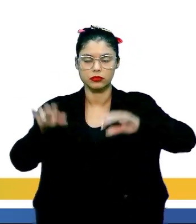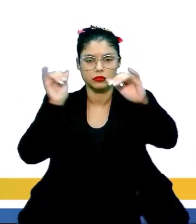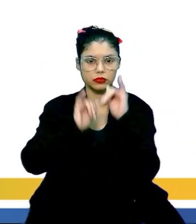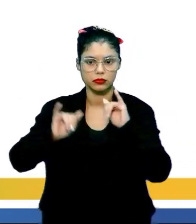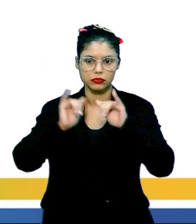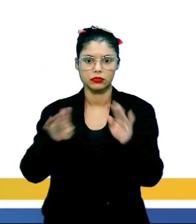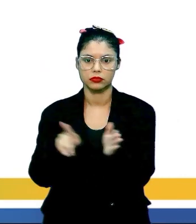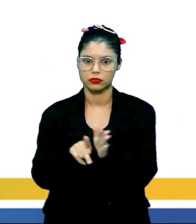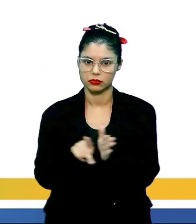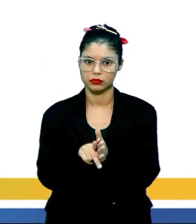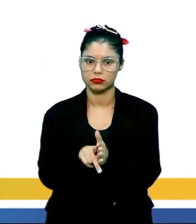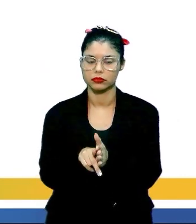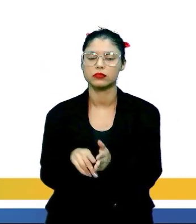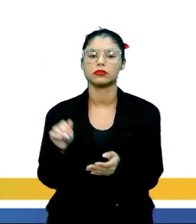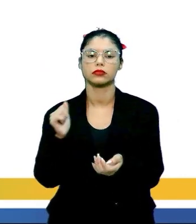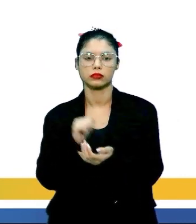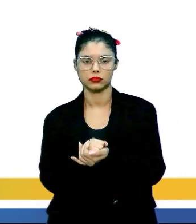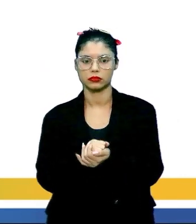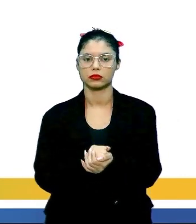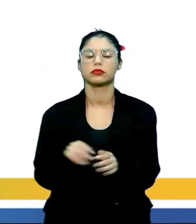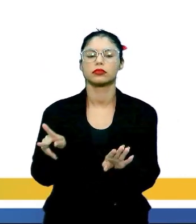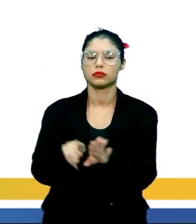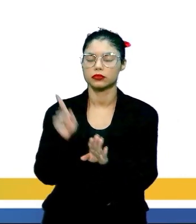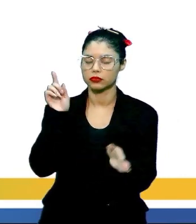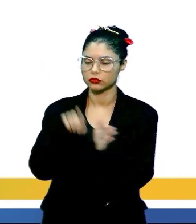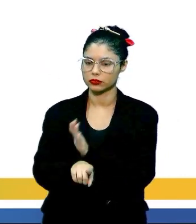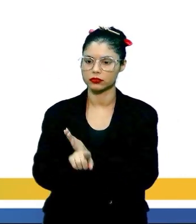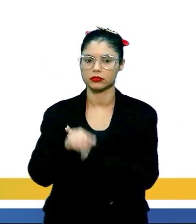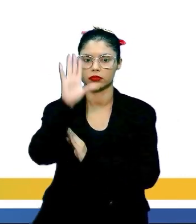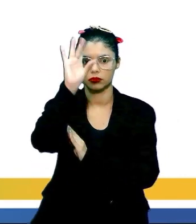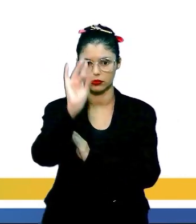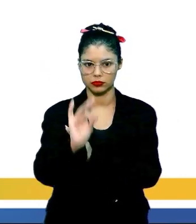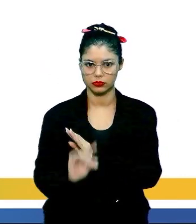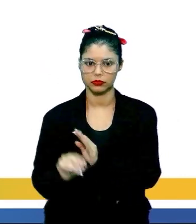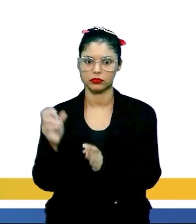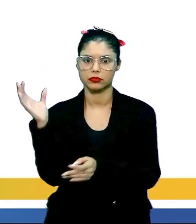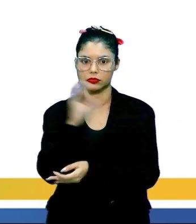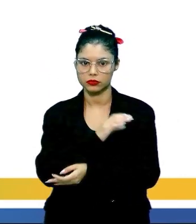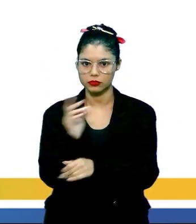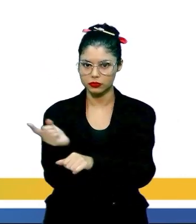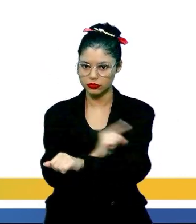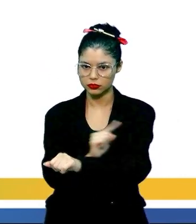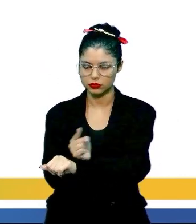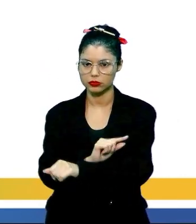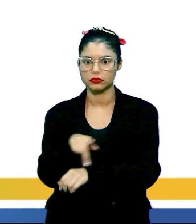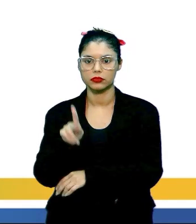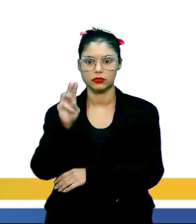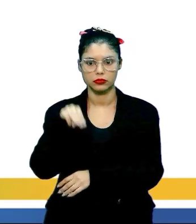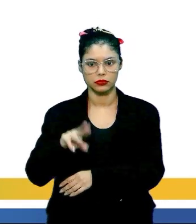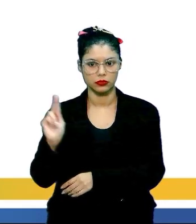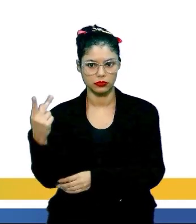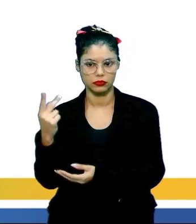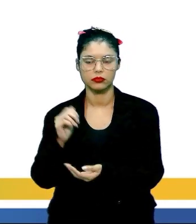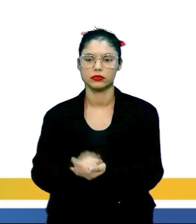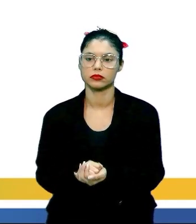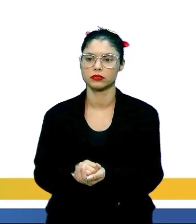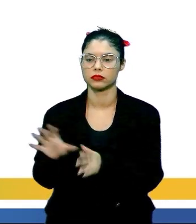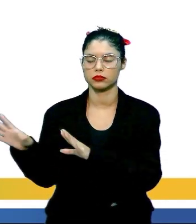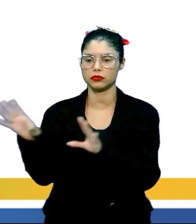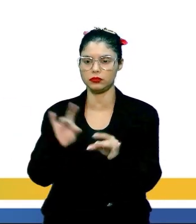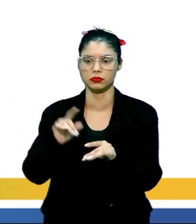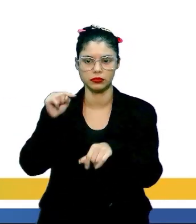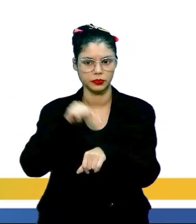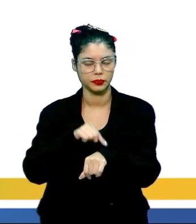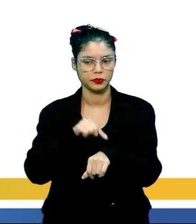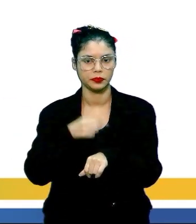que são dadas no enunciado da questão, ela nos traz uma velocidade que está em quilômetros por hora e nos traz um